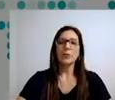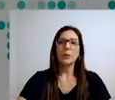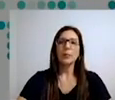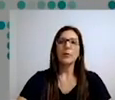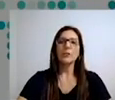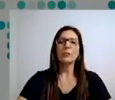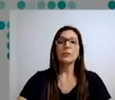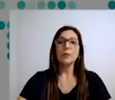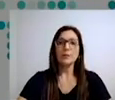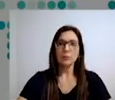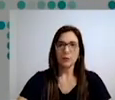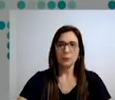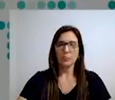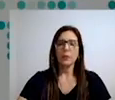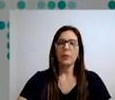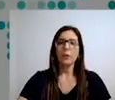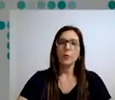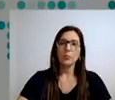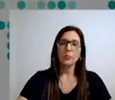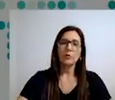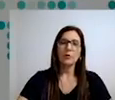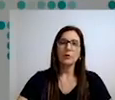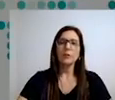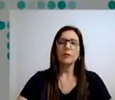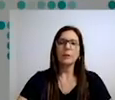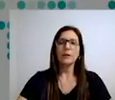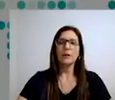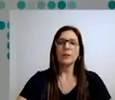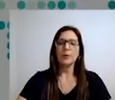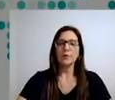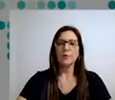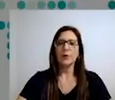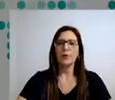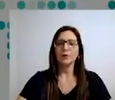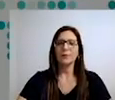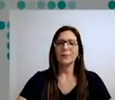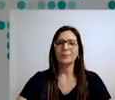reprodução dos seres humanos. Bons estudos e até a nossa próxima aula.